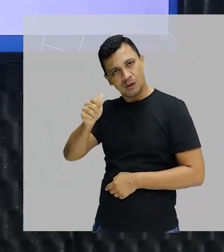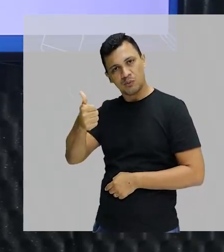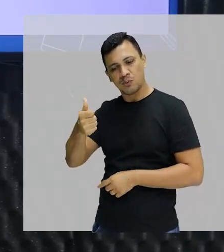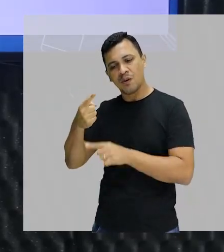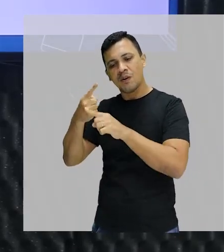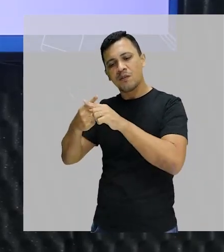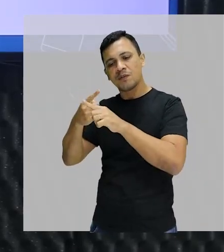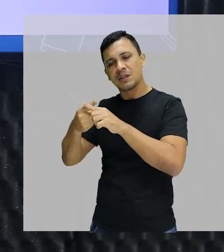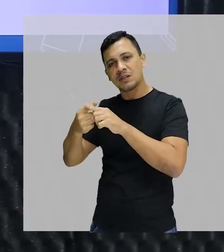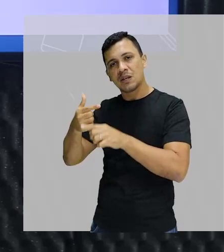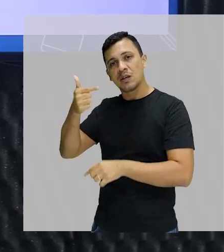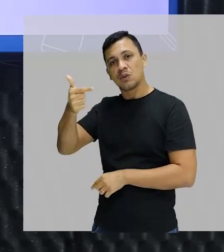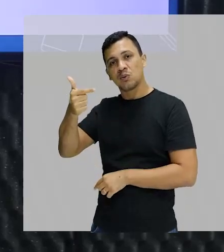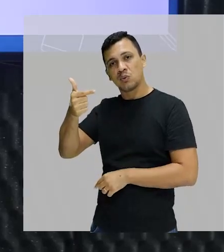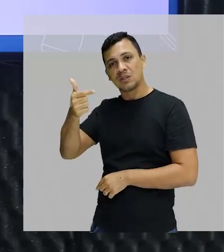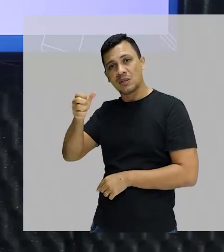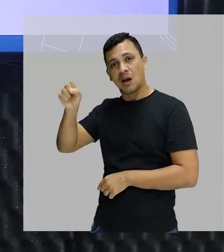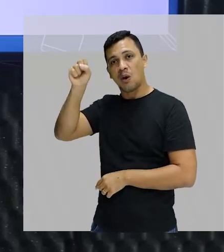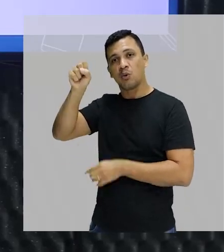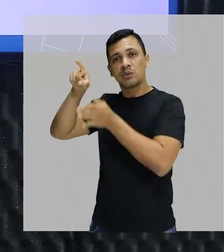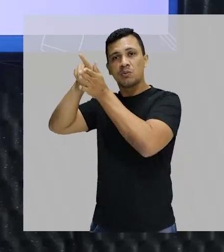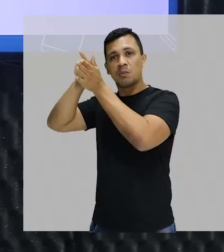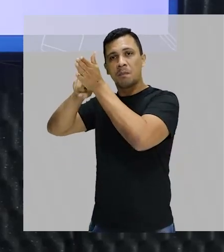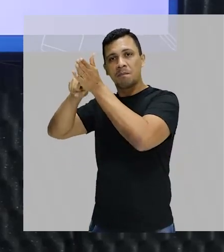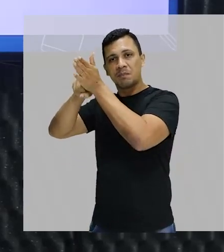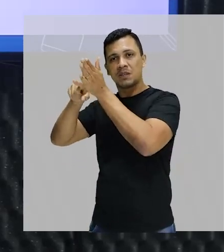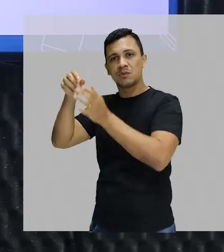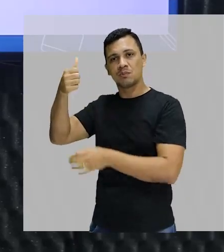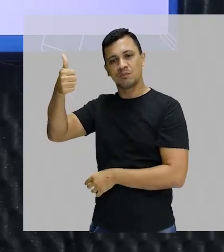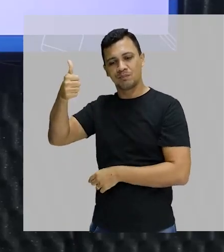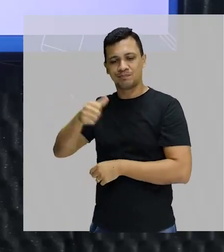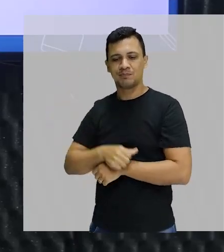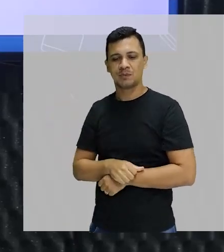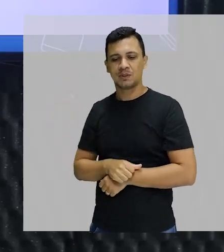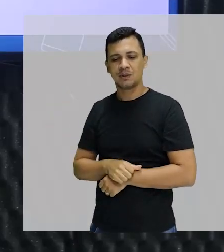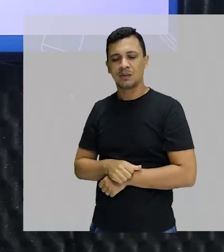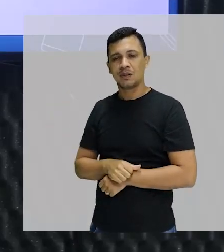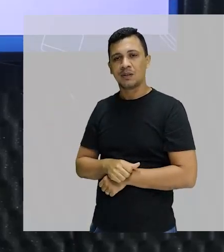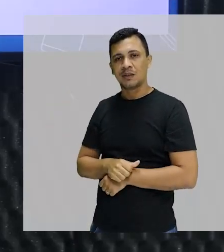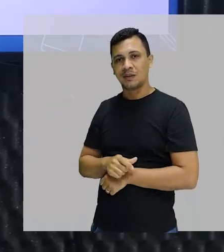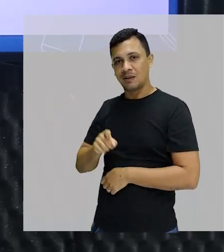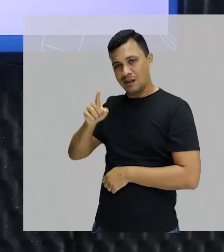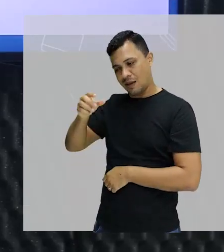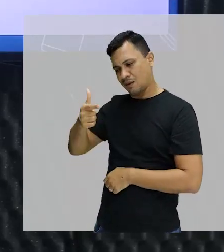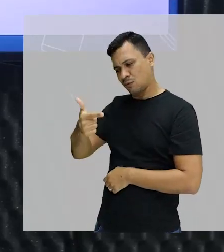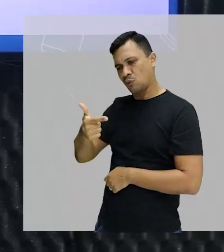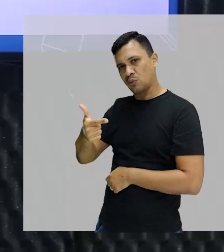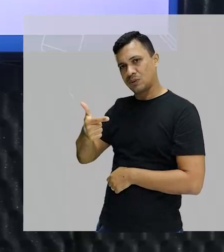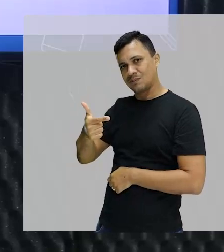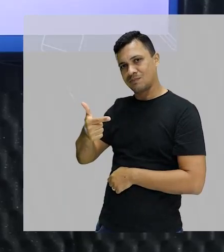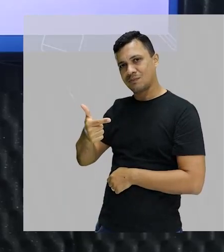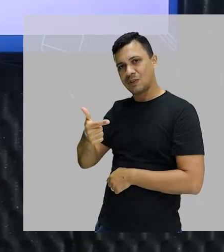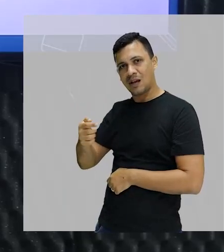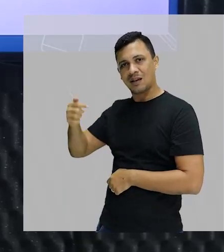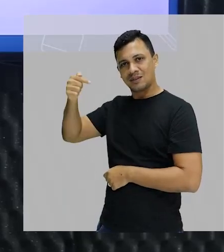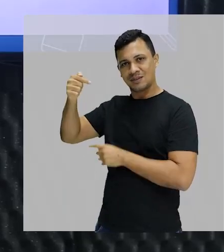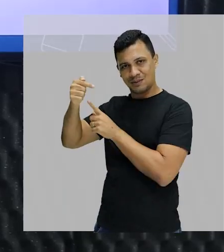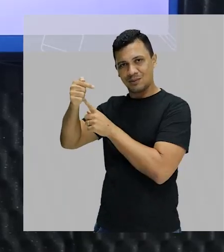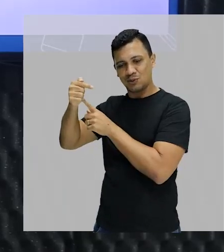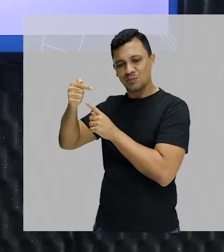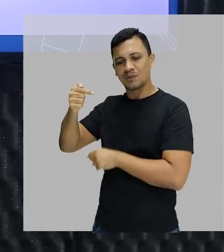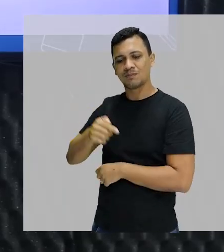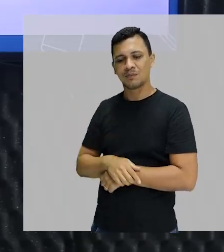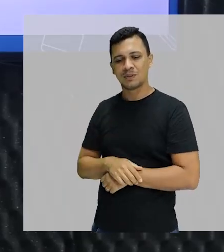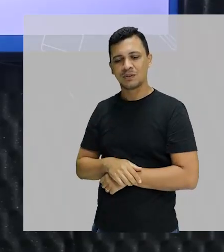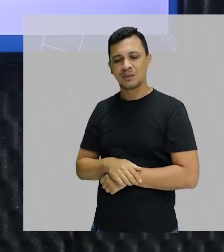2 elevado a 8 menos 1. 2 elevado a 8 menos 1 é igual a 2 elevado a sétima. E 2 elevado